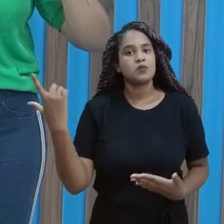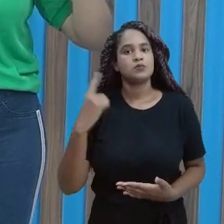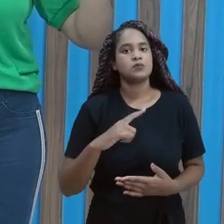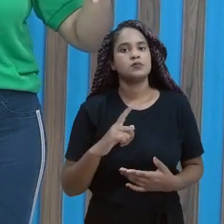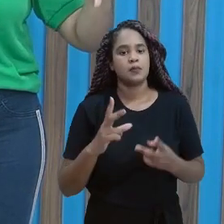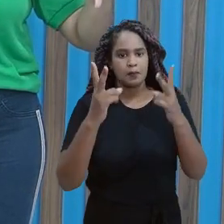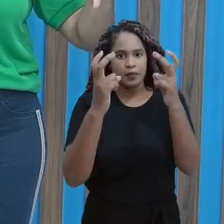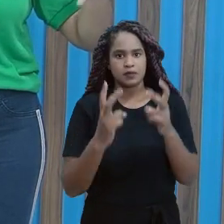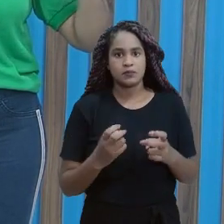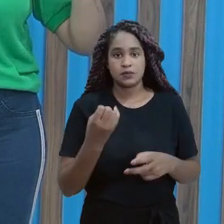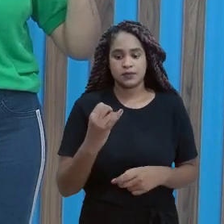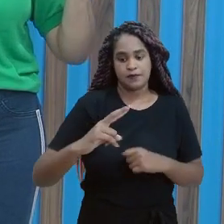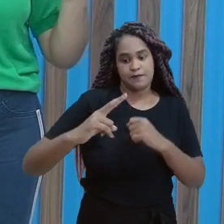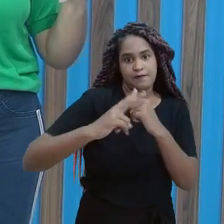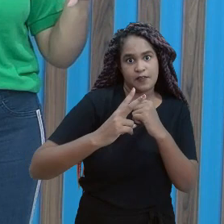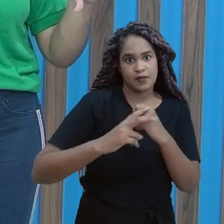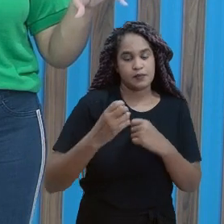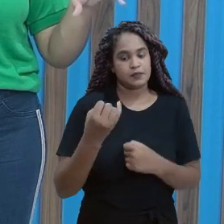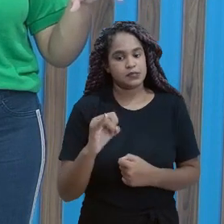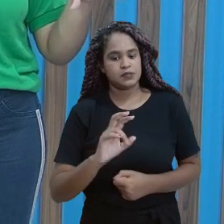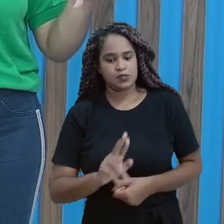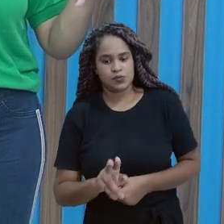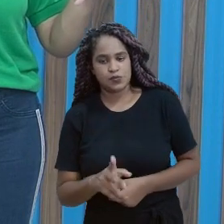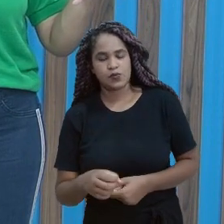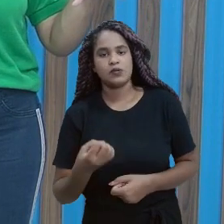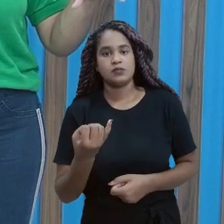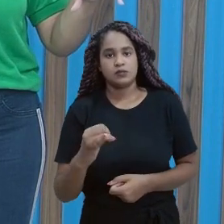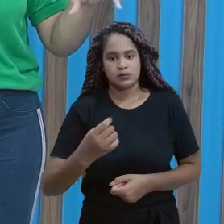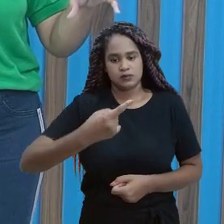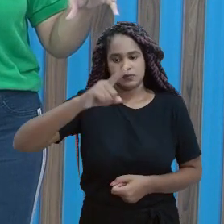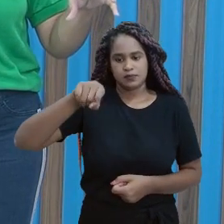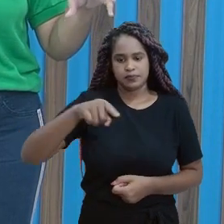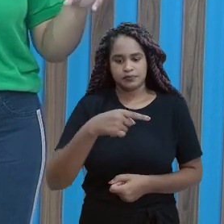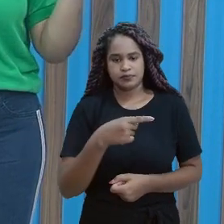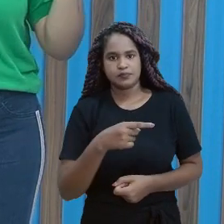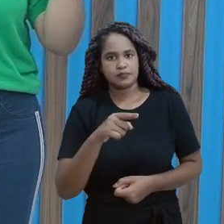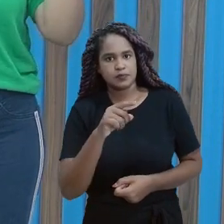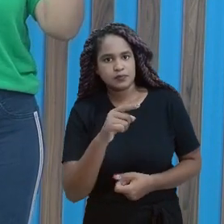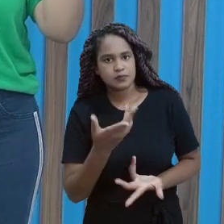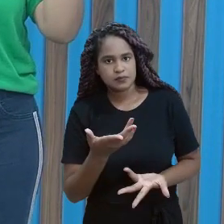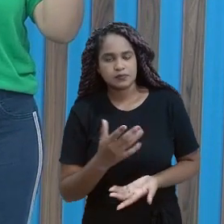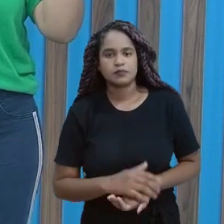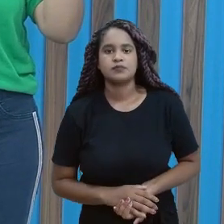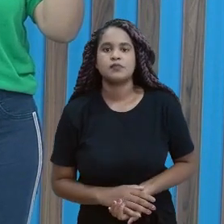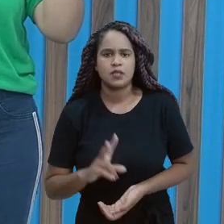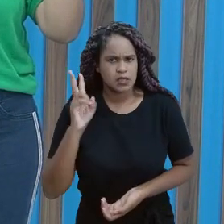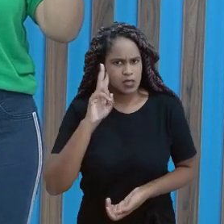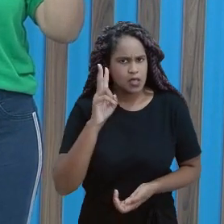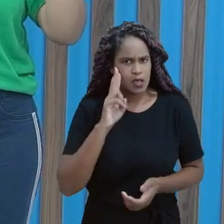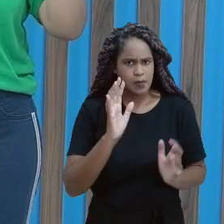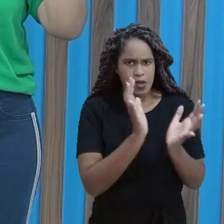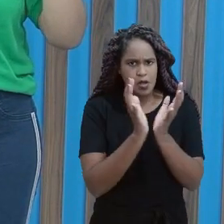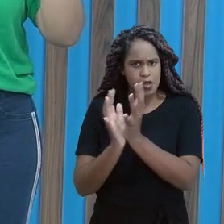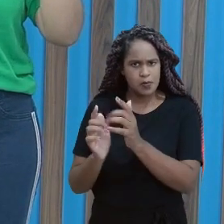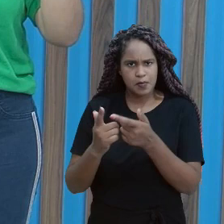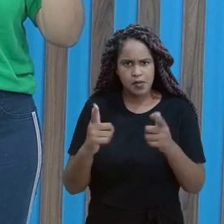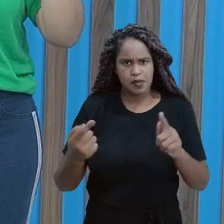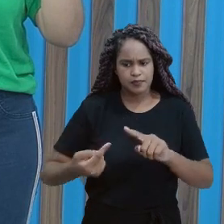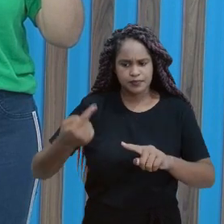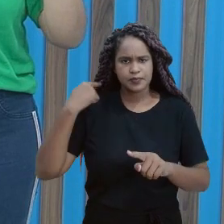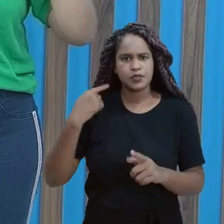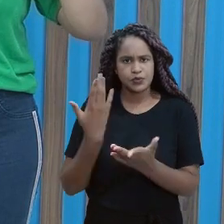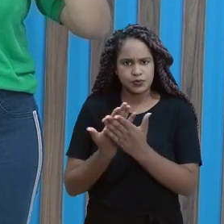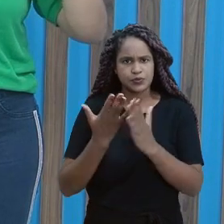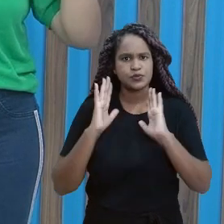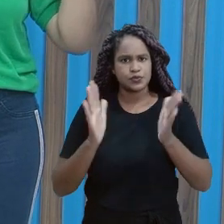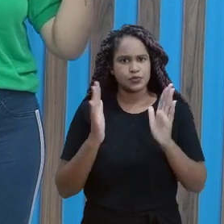esse reconhecimento da classe gramatical. Aqui a palavra pertence. Lembra das classes gramaticais? A gente viu lá